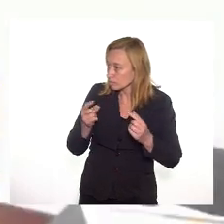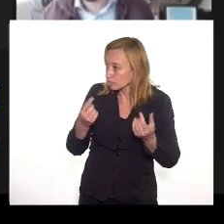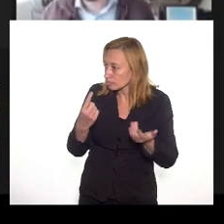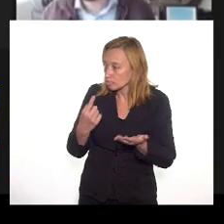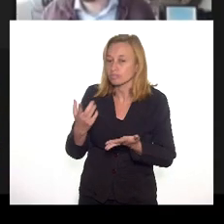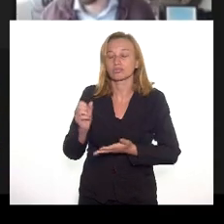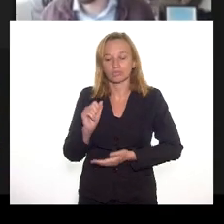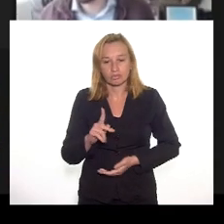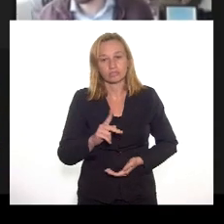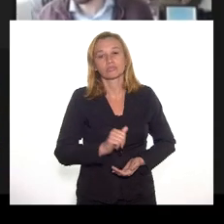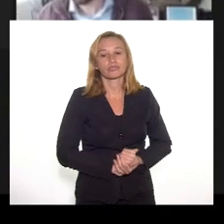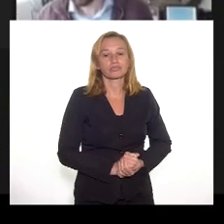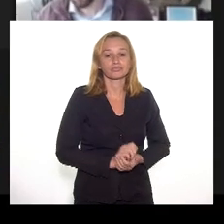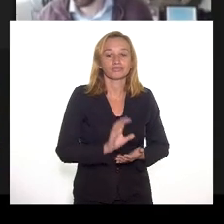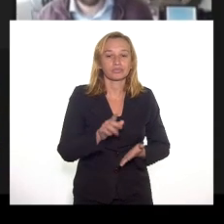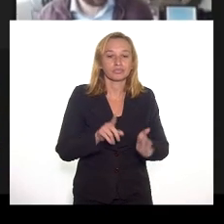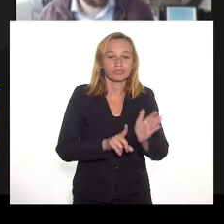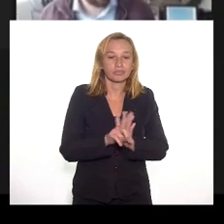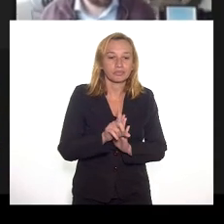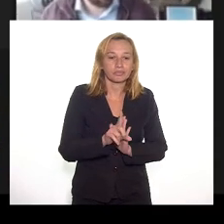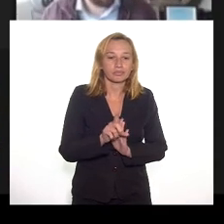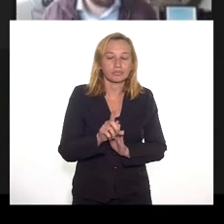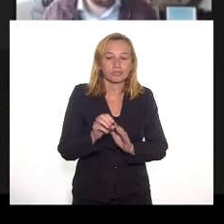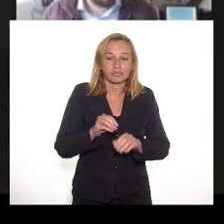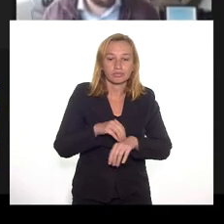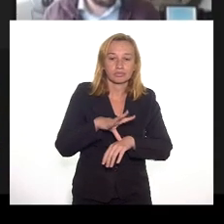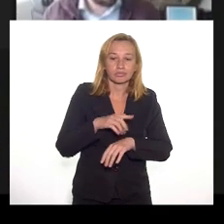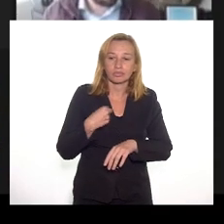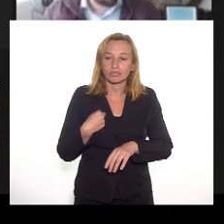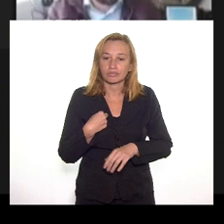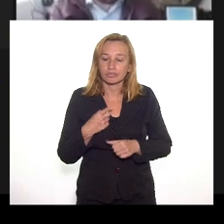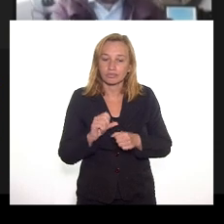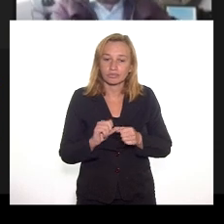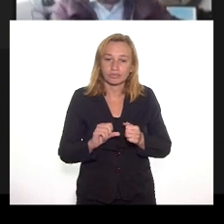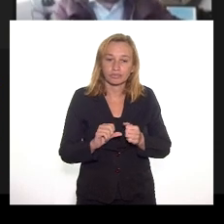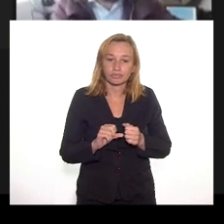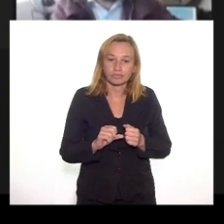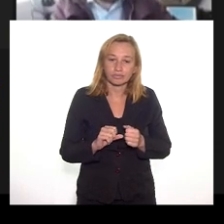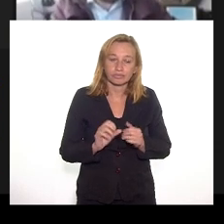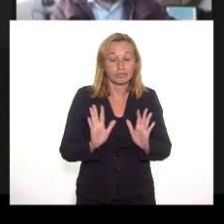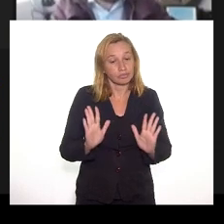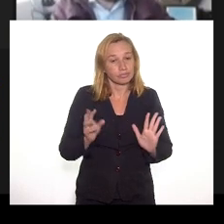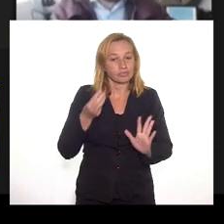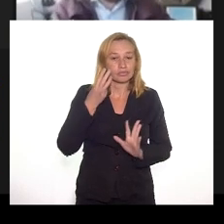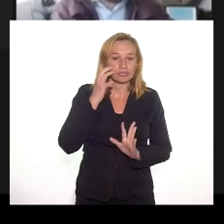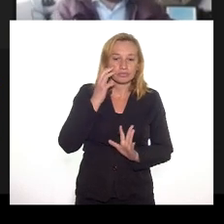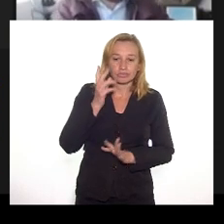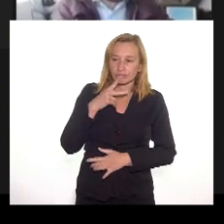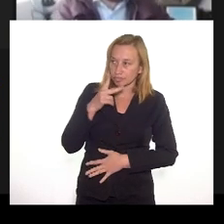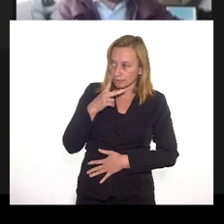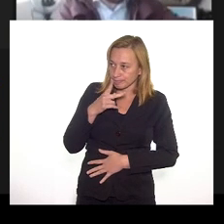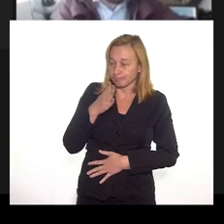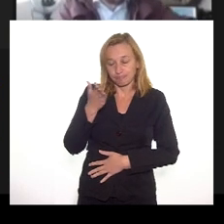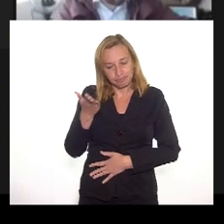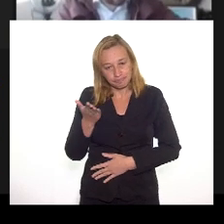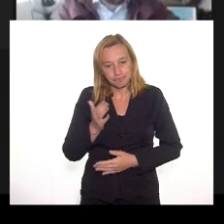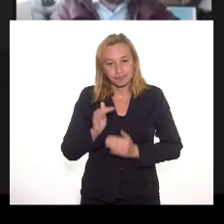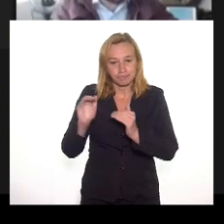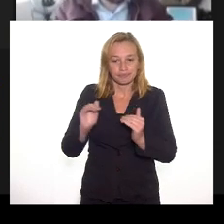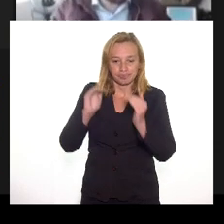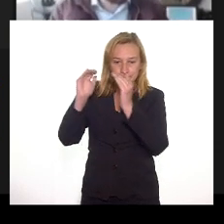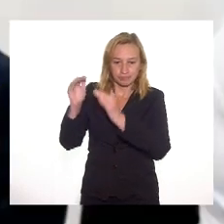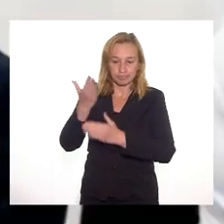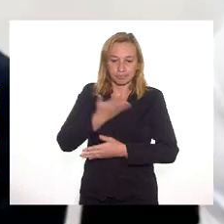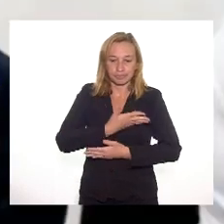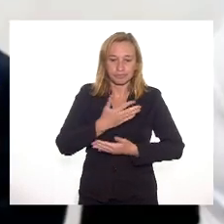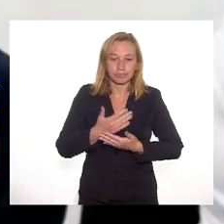Presidente, okay. Tem acordo. Só queria perguntar o que eu fiz no destaque. Tá, Valdec, deixa eu dizer para a Vossa Excelência.